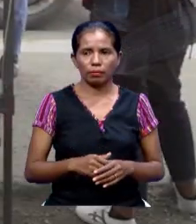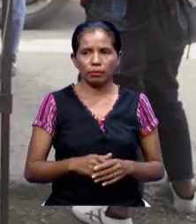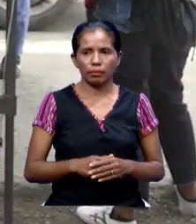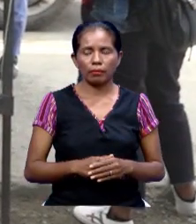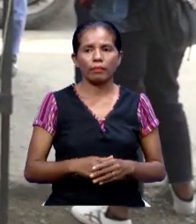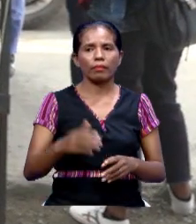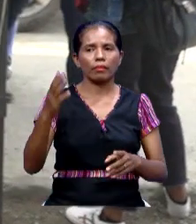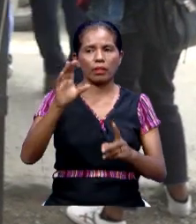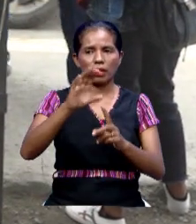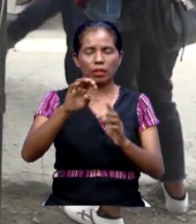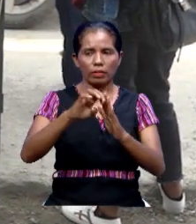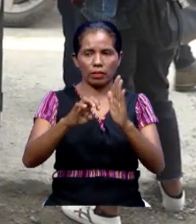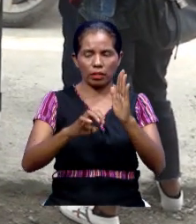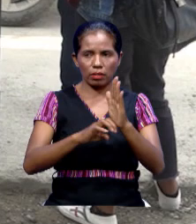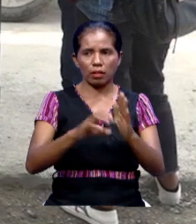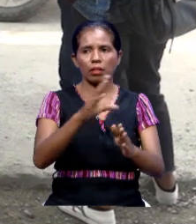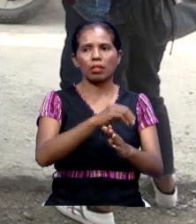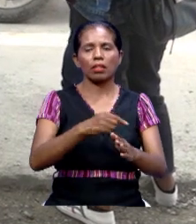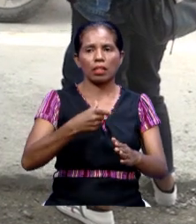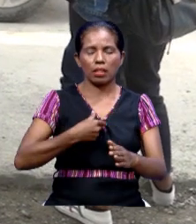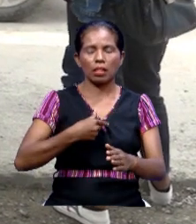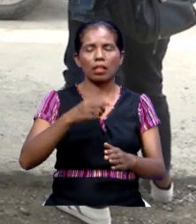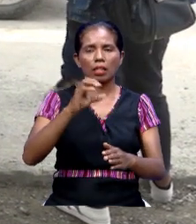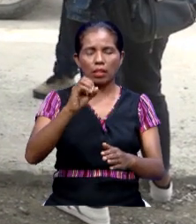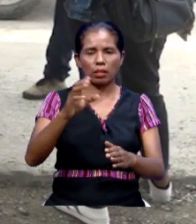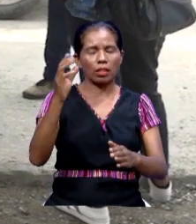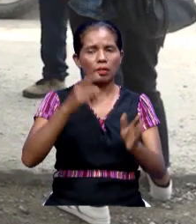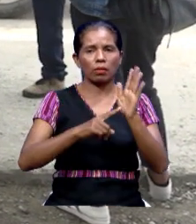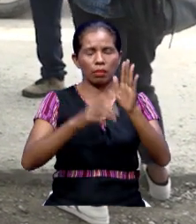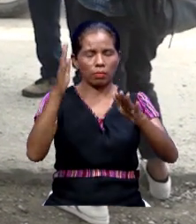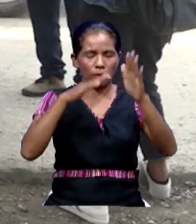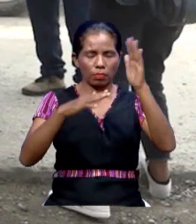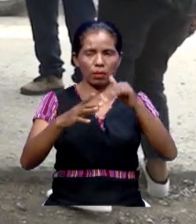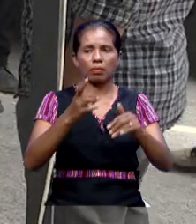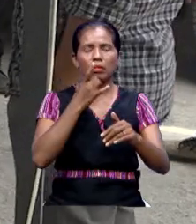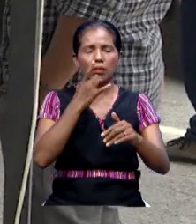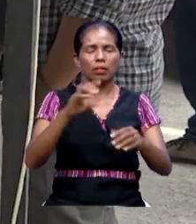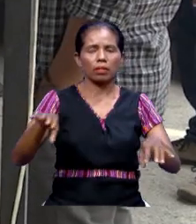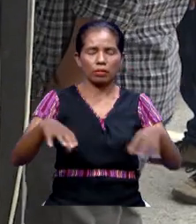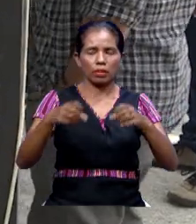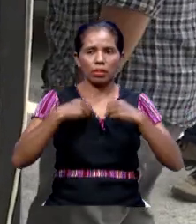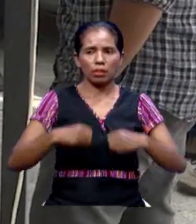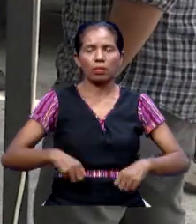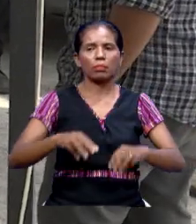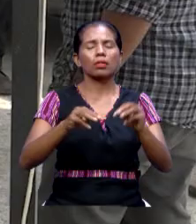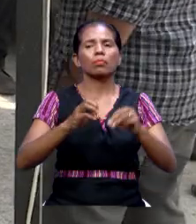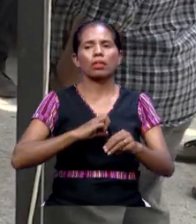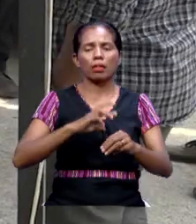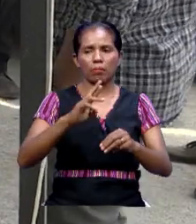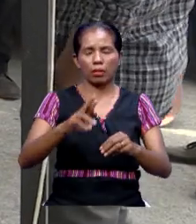antes né sefi centro saúde internamento Glenu hato ona problema eletricidade né ba serviço saúde município Armera mai be to